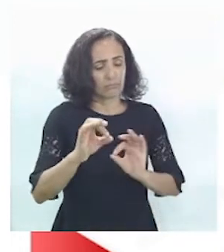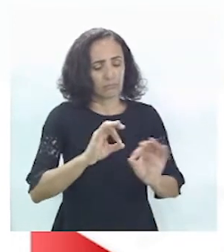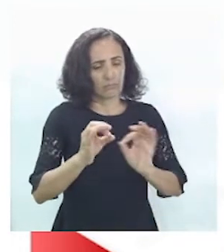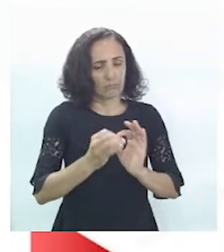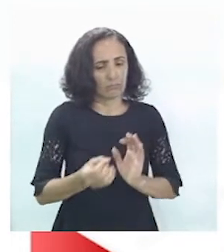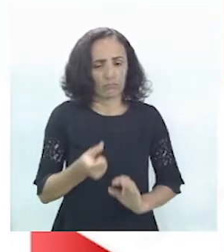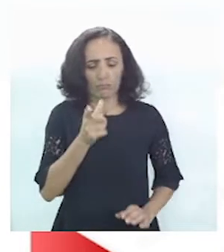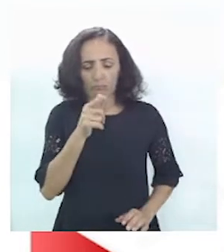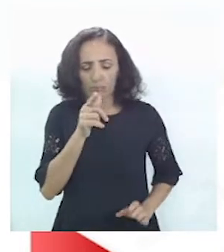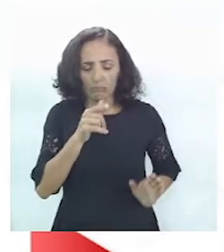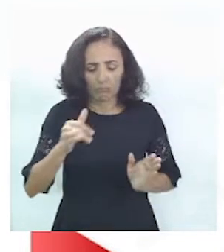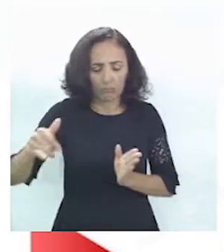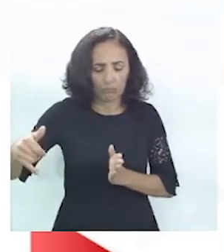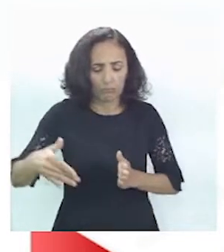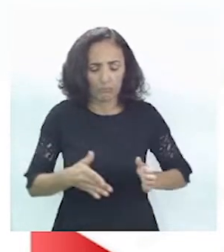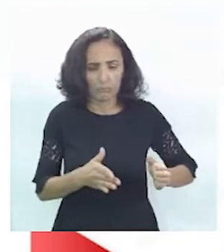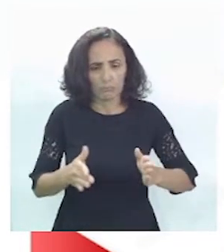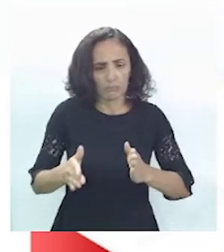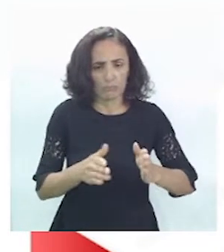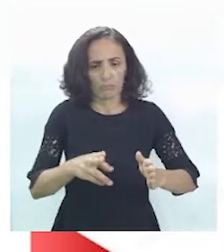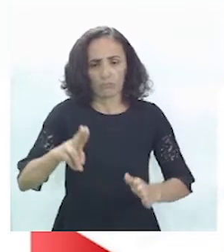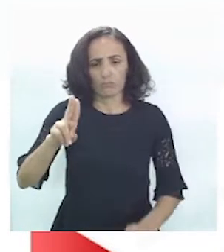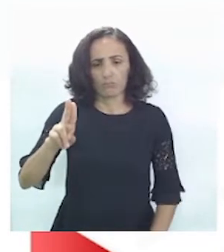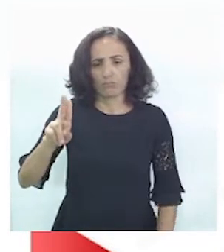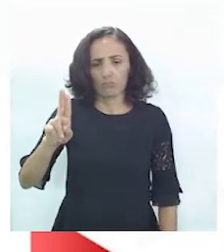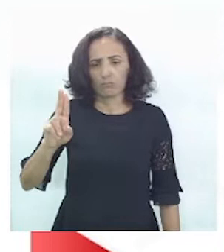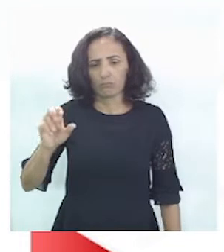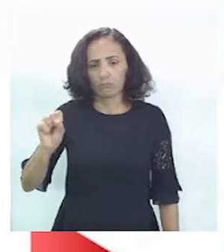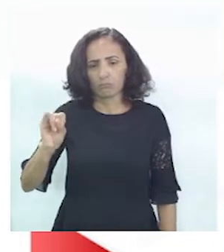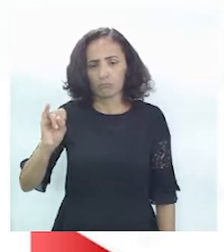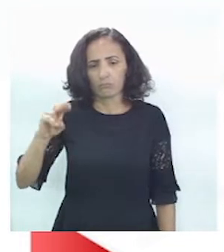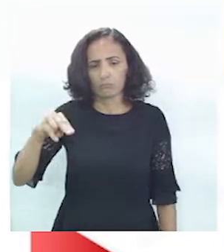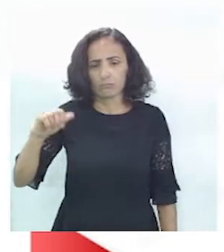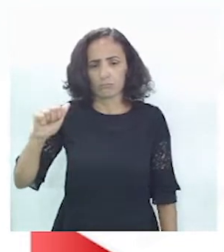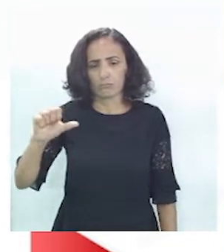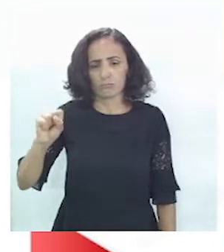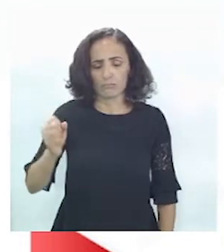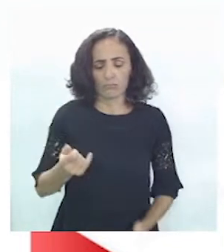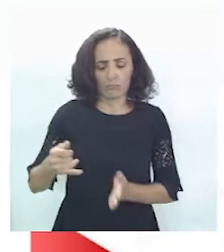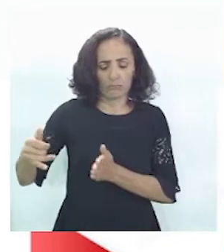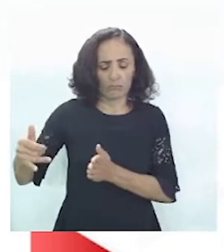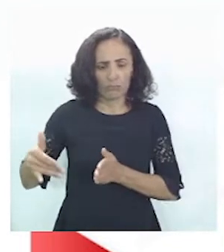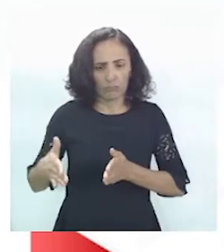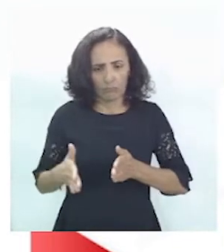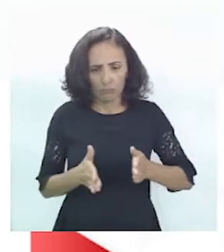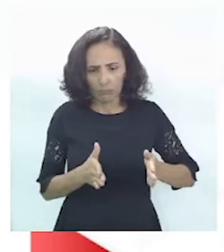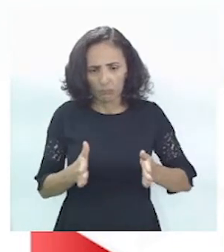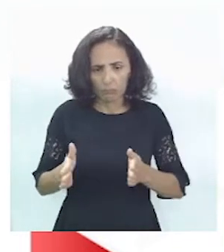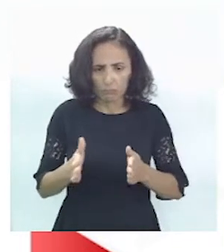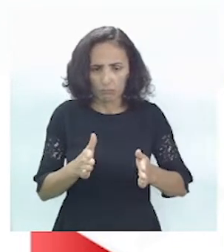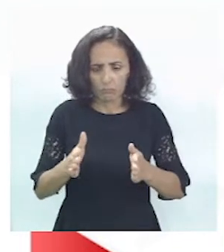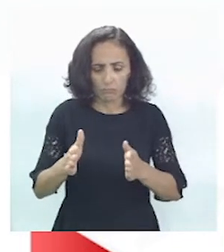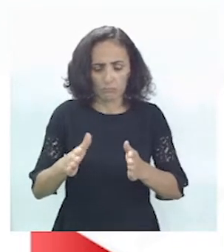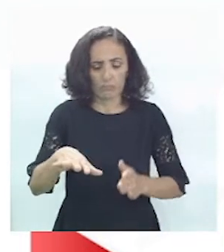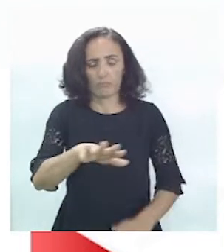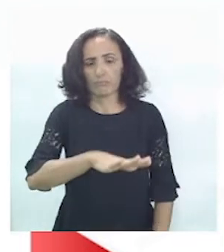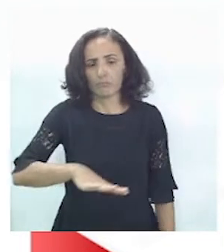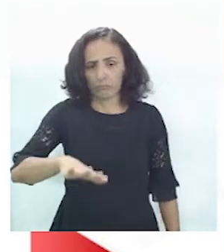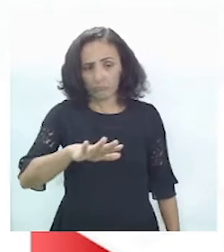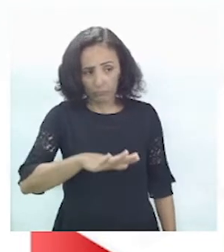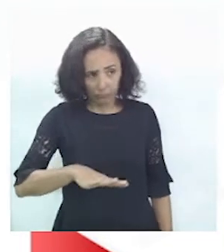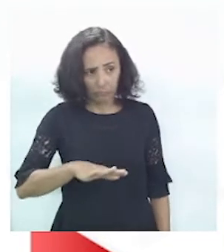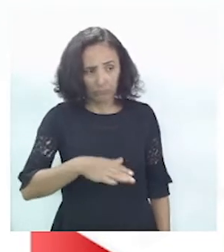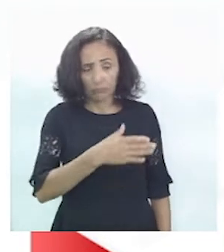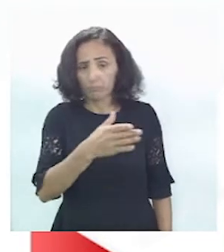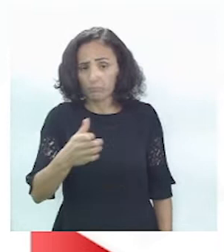dos reservatórios das usinas hidrelétricas incorre no alagamento de uma grande área. Sendo